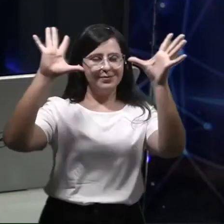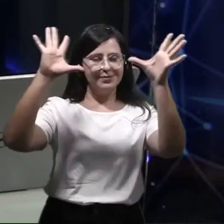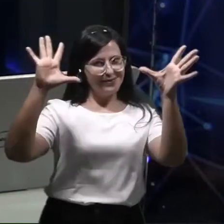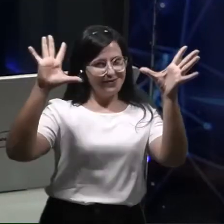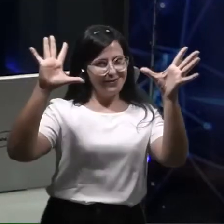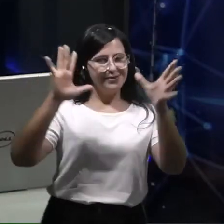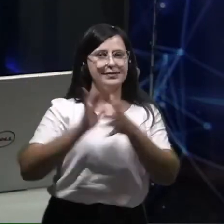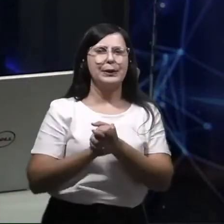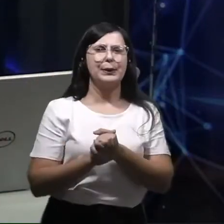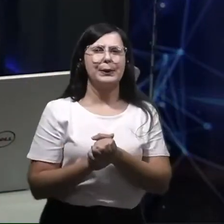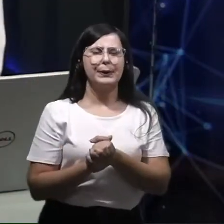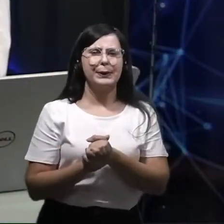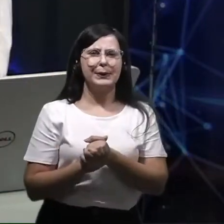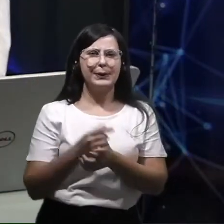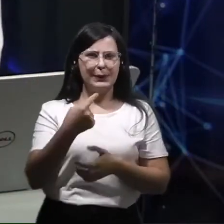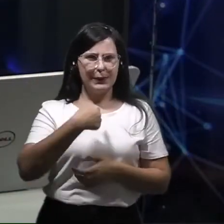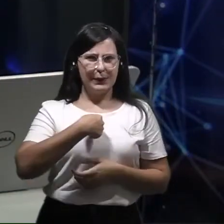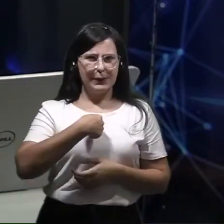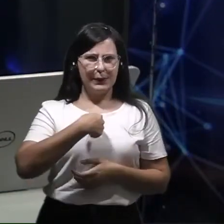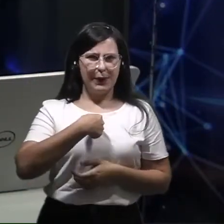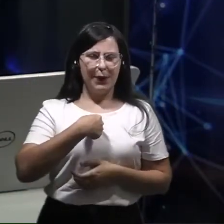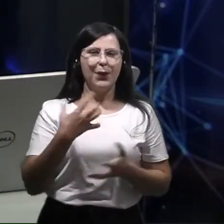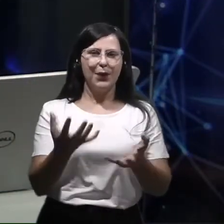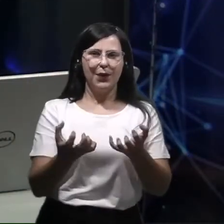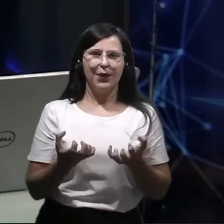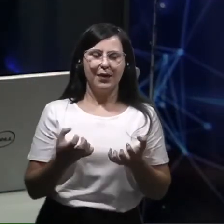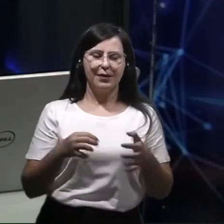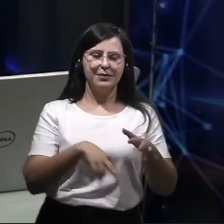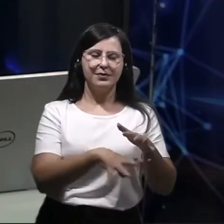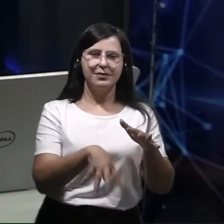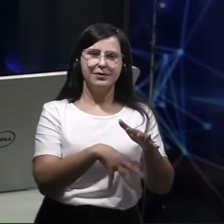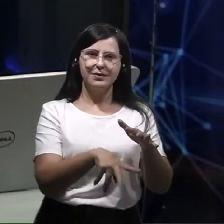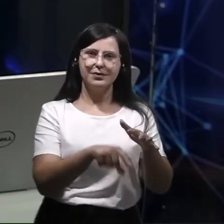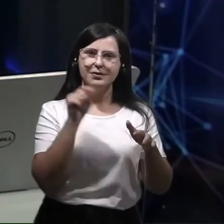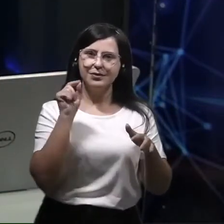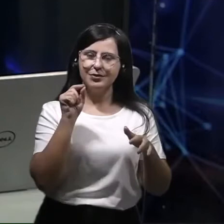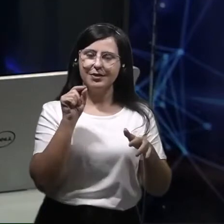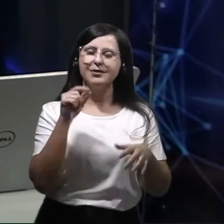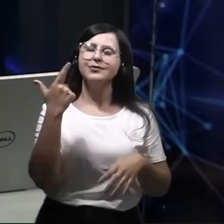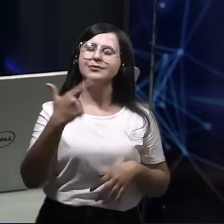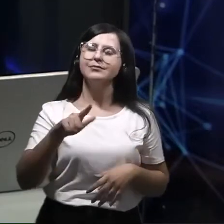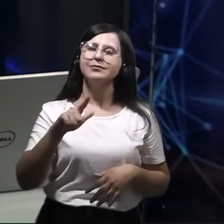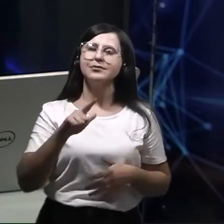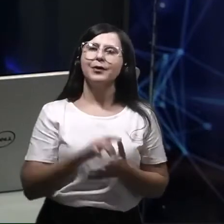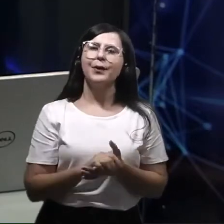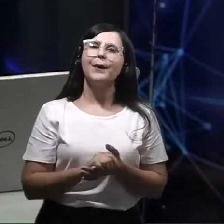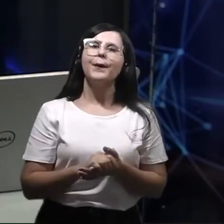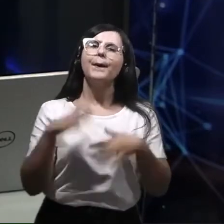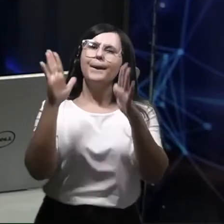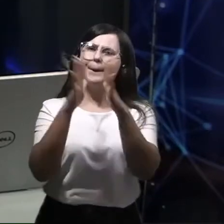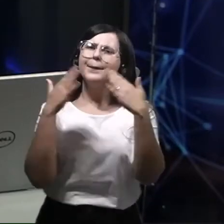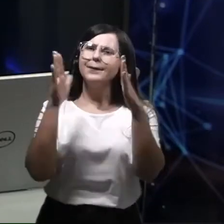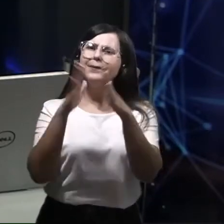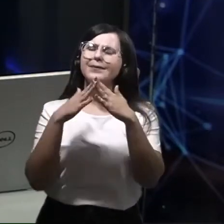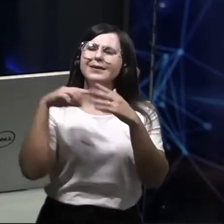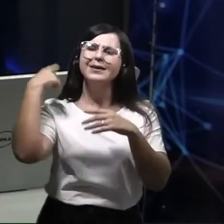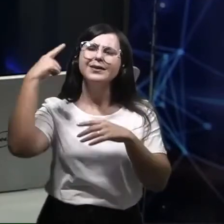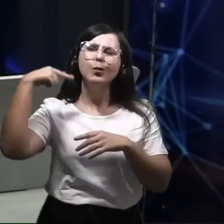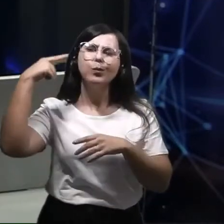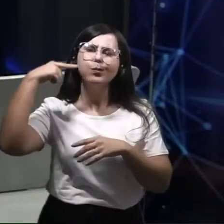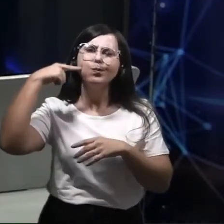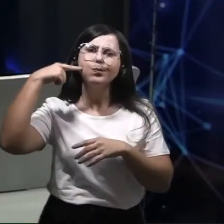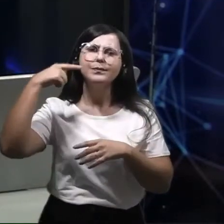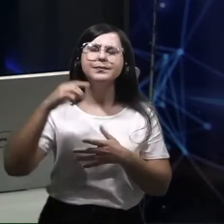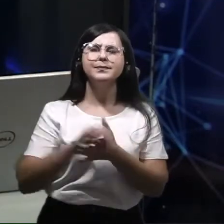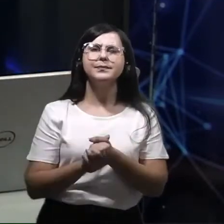Deixa eu trazer aqui agora o sorteio e só pedir o seguinte em relação aos advogados das coligações, certo? Eu acompanho